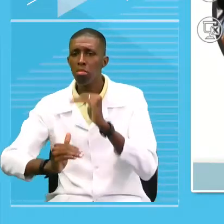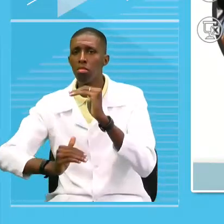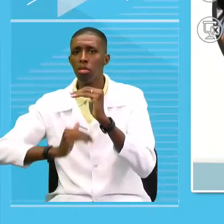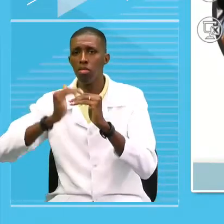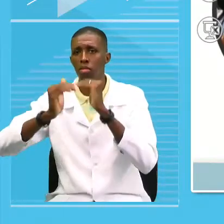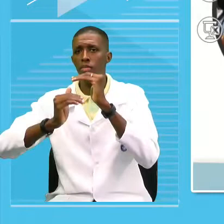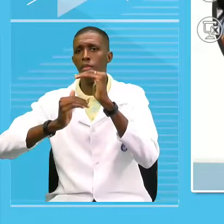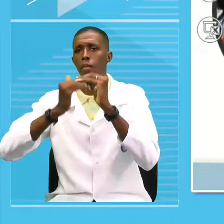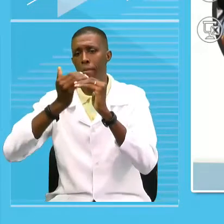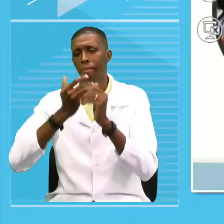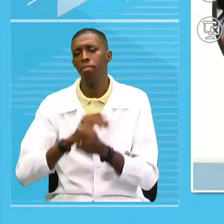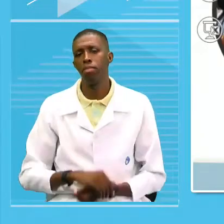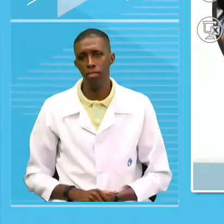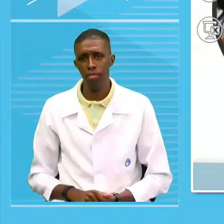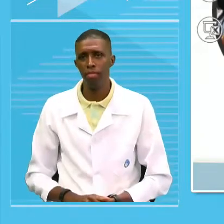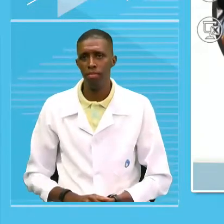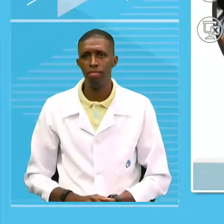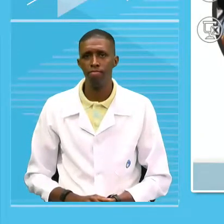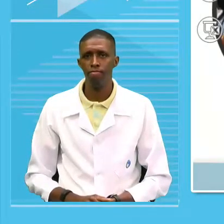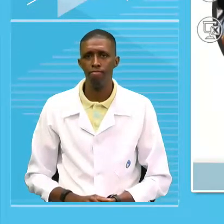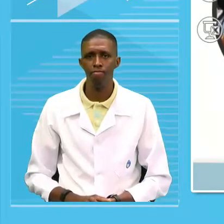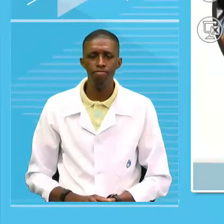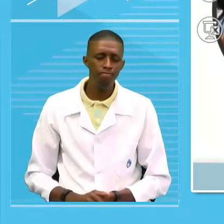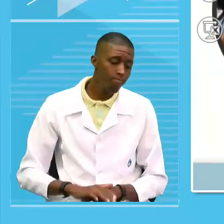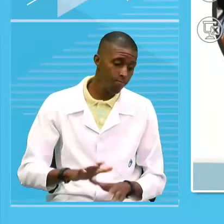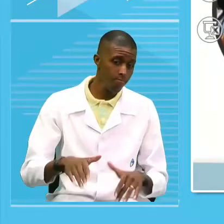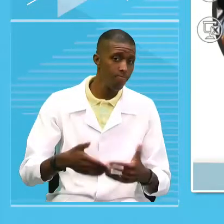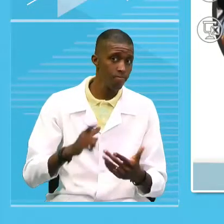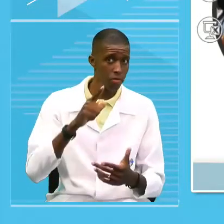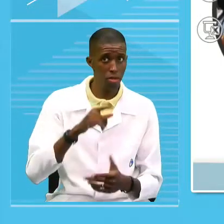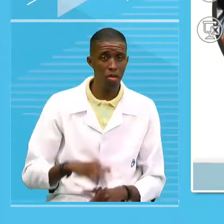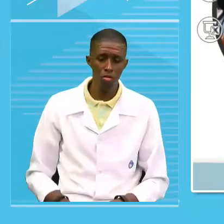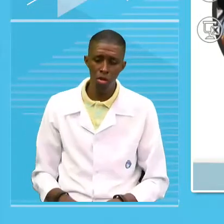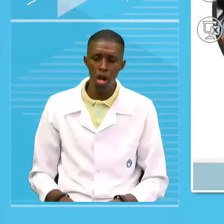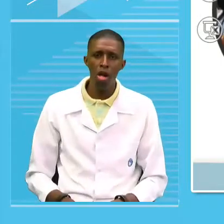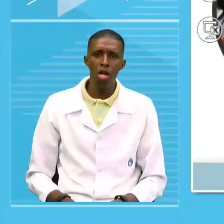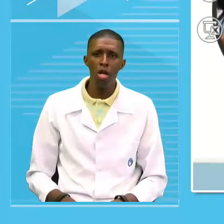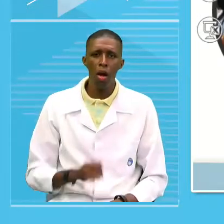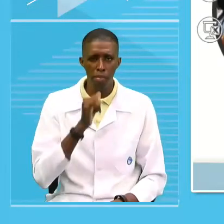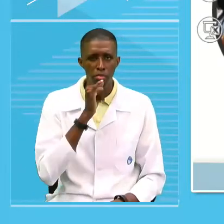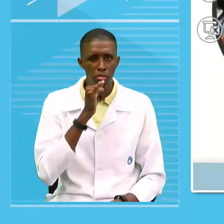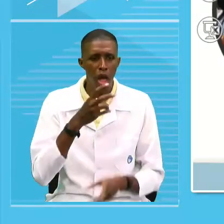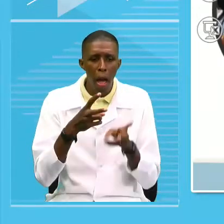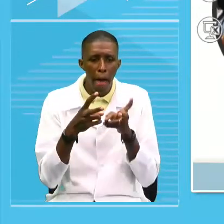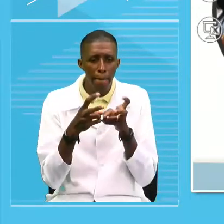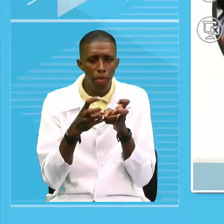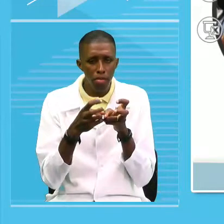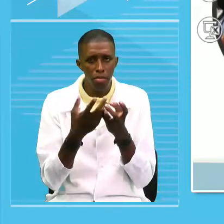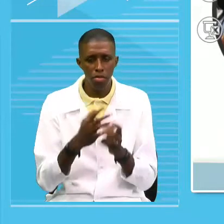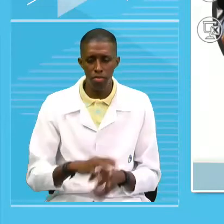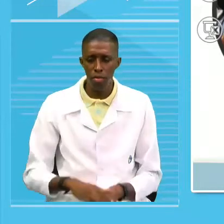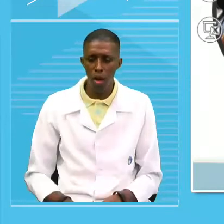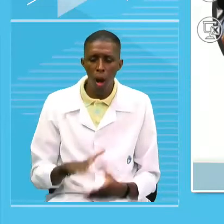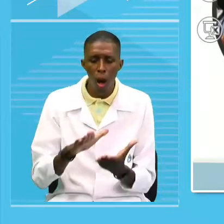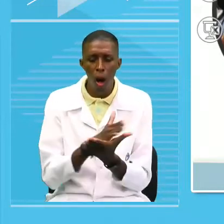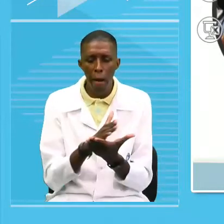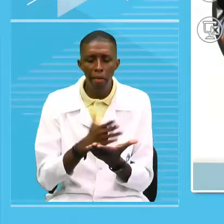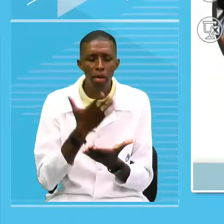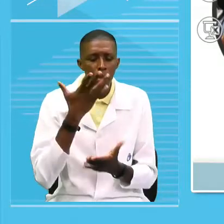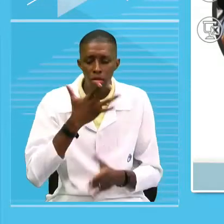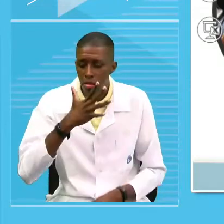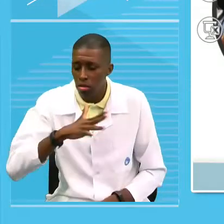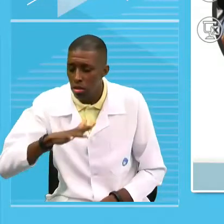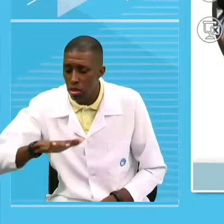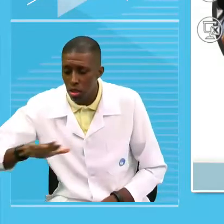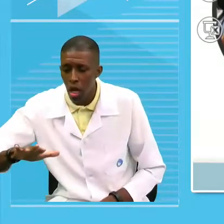né tem crianças que às vezes elas não querem dividir ali o é muito e ainda mais no processo quando ela ainda não